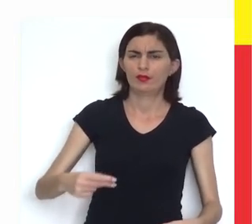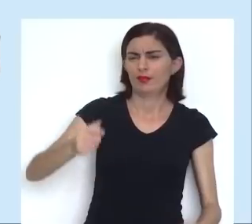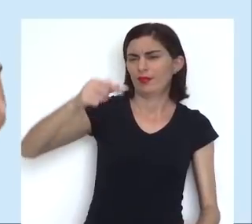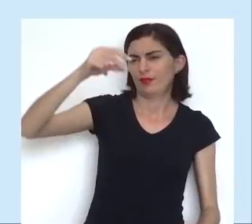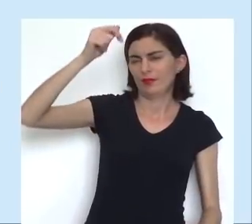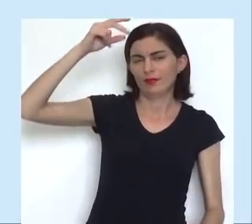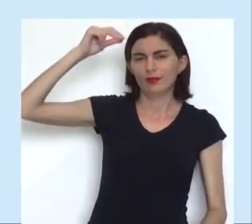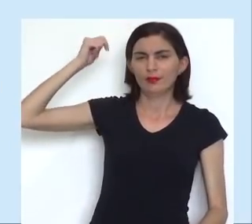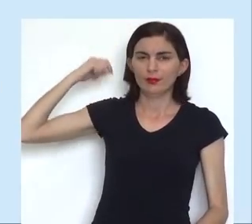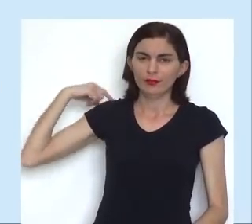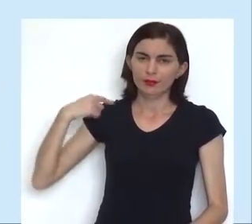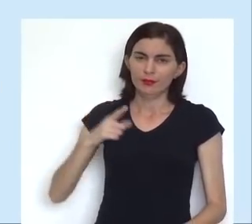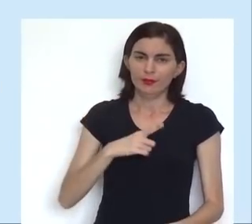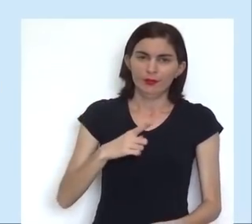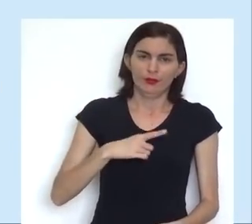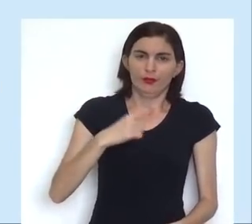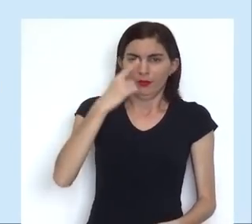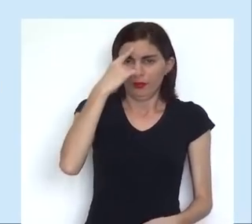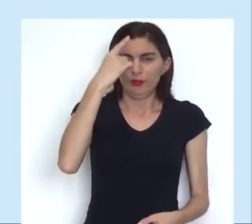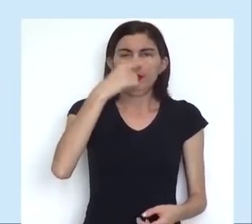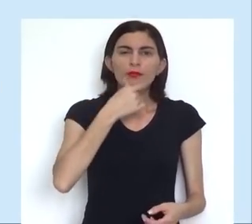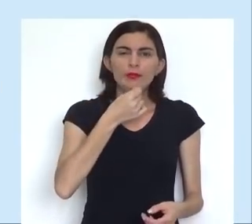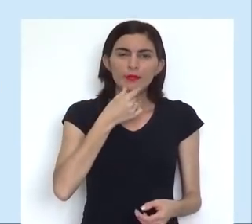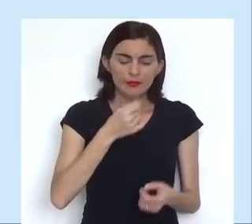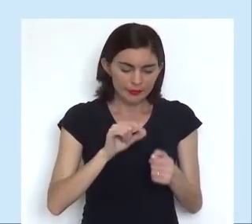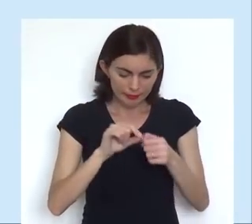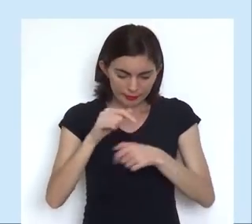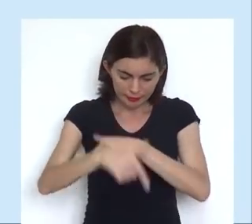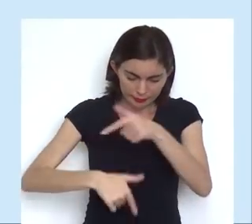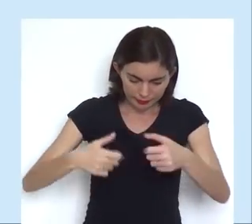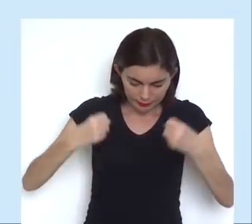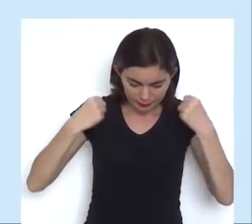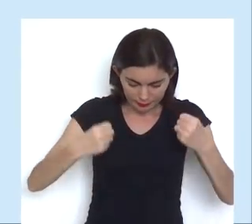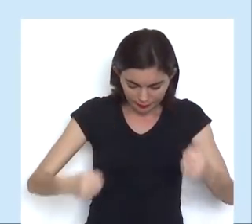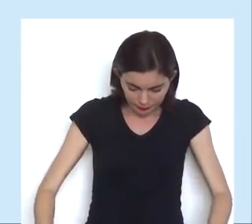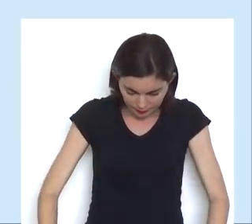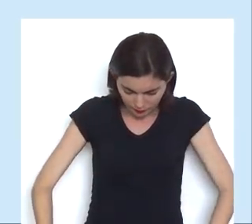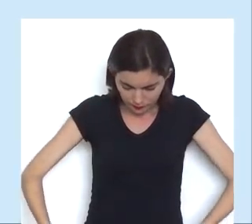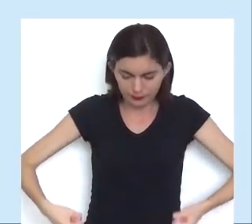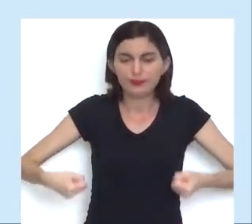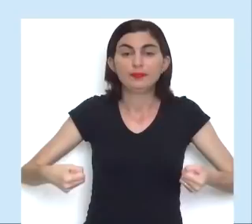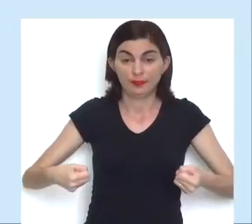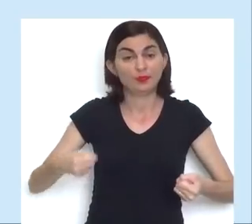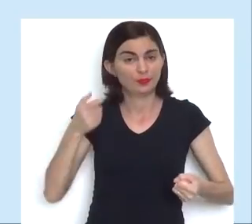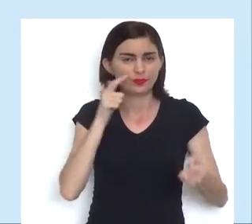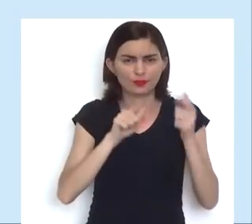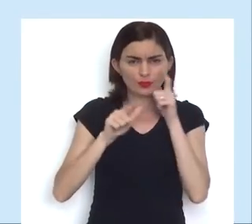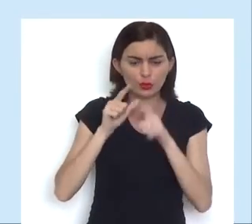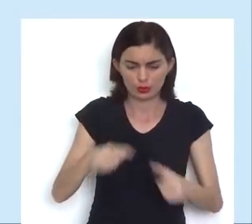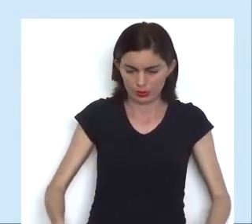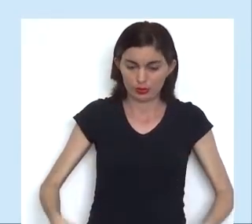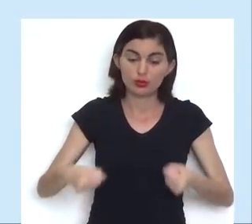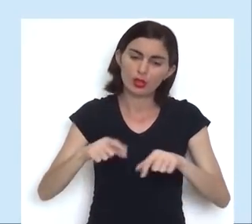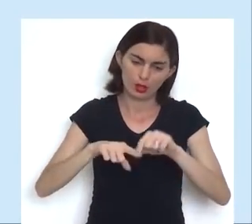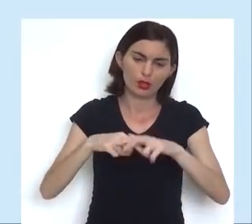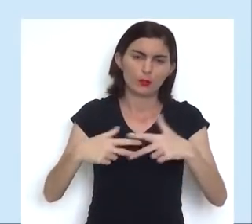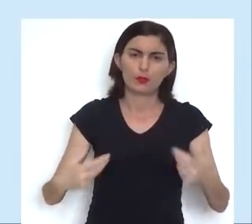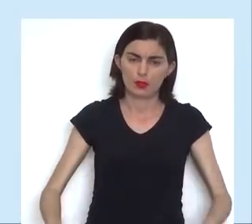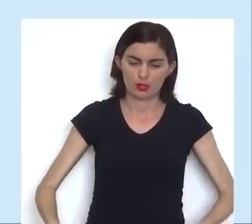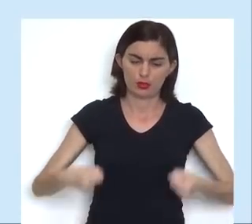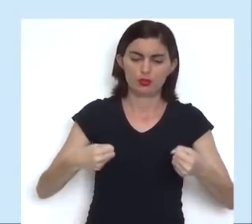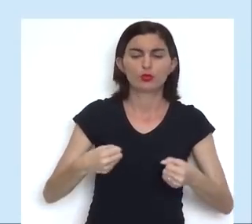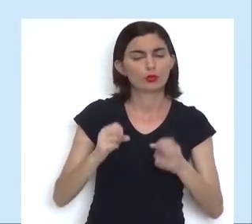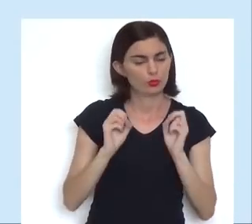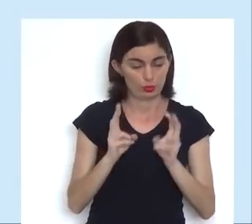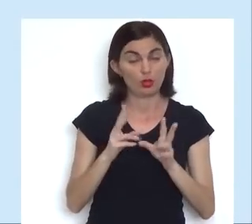mais antiga, que já tem aquela ideia do homem fazendo muita força para conseguir transportar algum tipo de